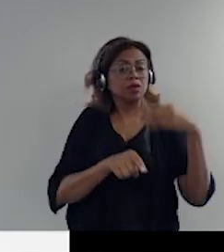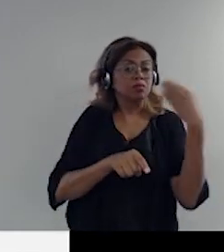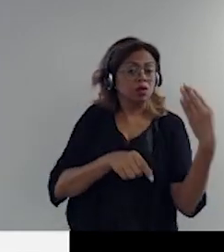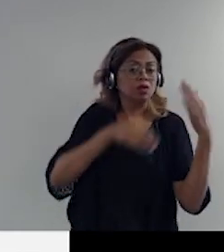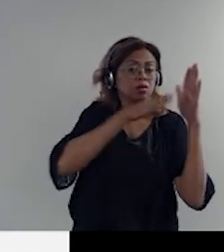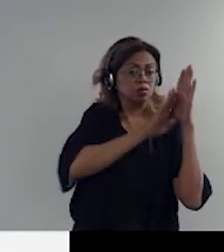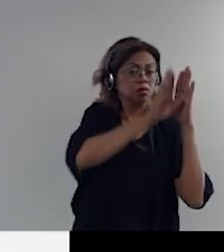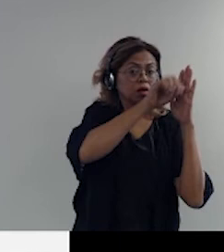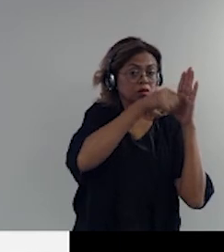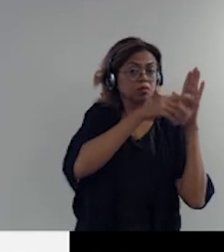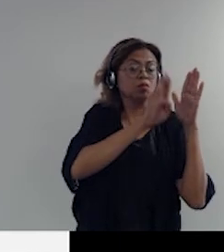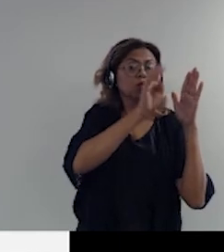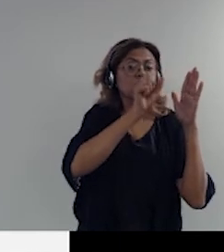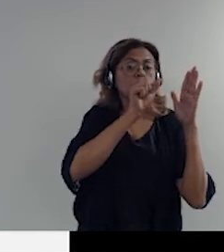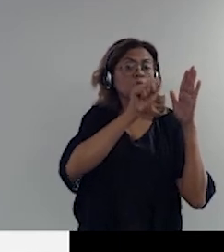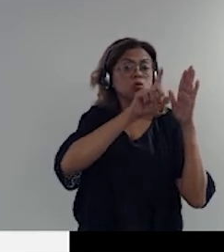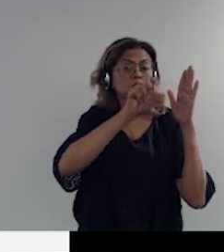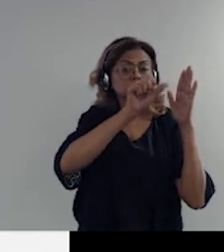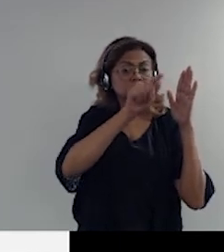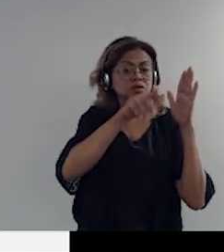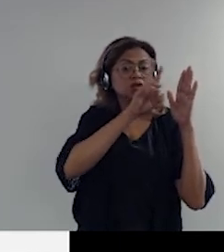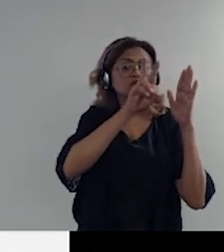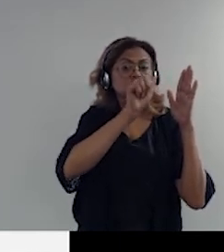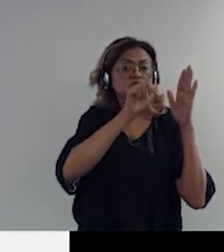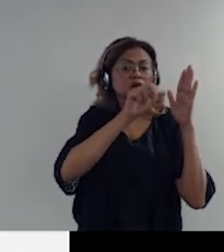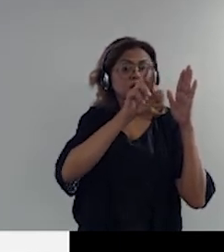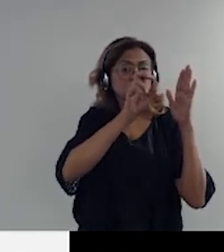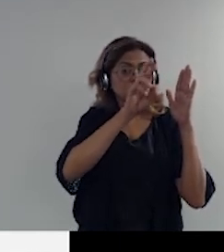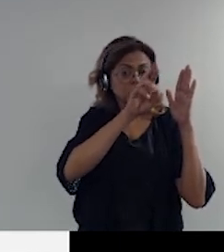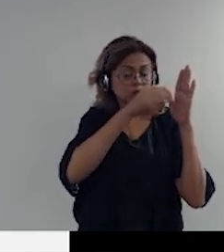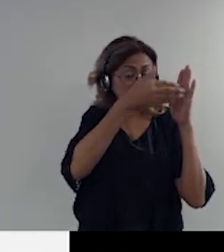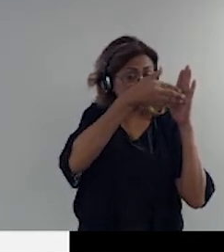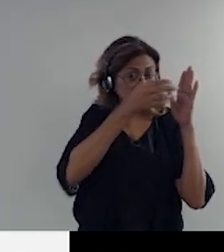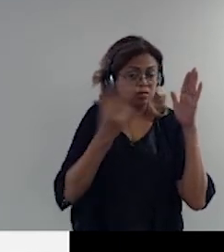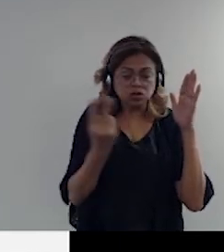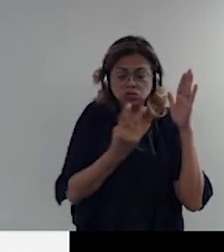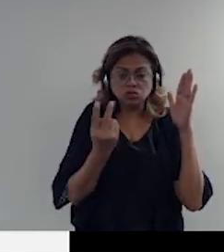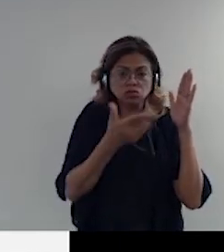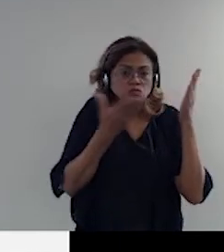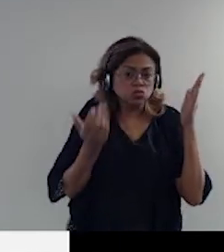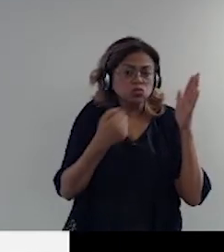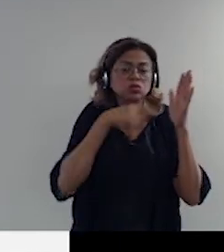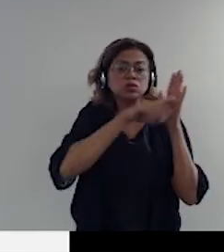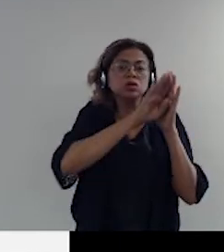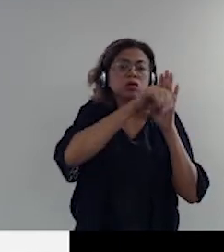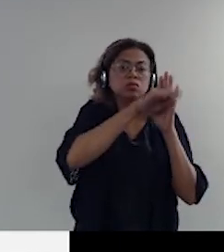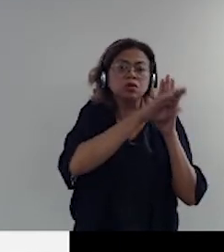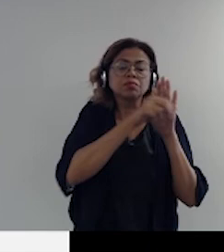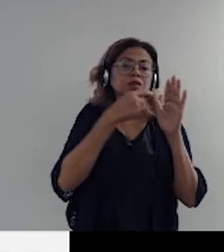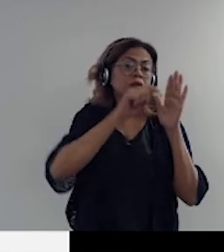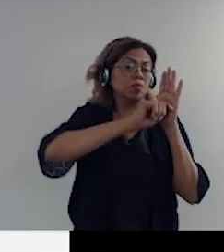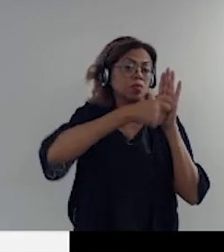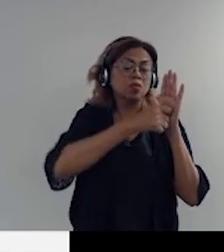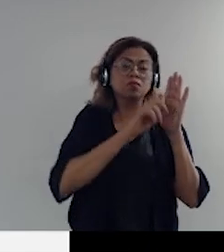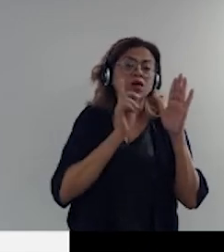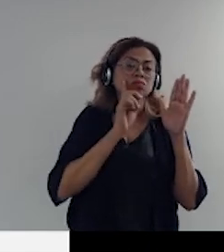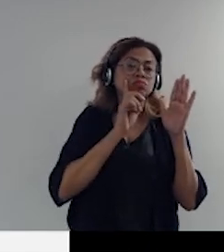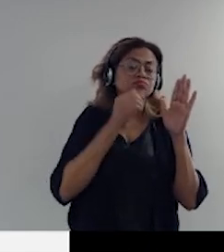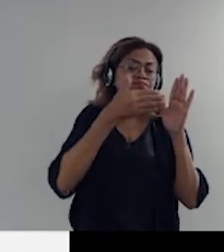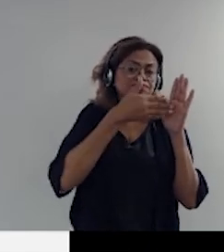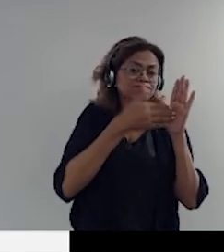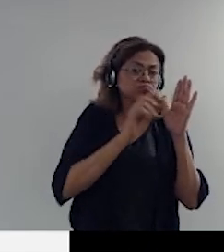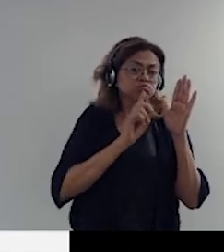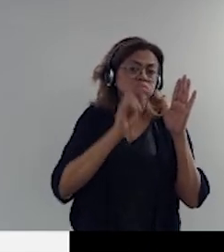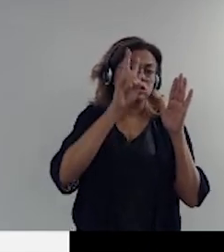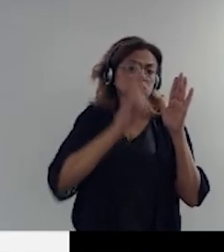importante, porque significa que elas têm capacidade. A gente não deixou de operar um segundo, a Bolsa não fechou